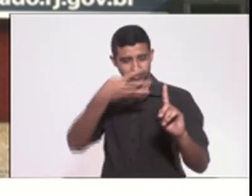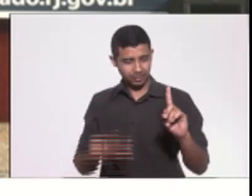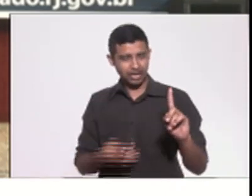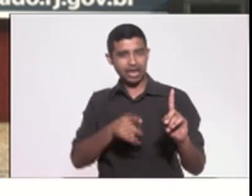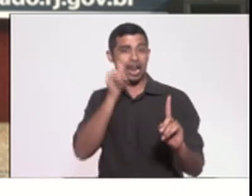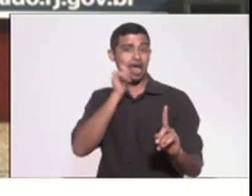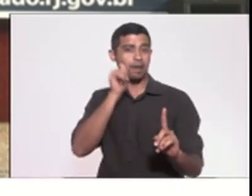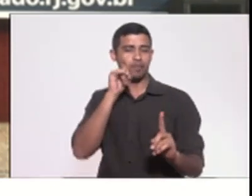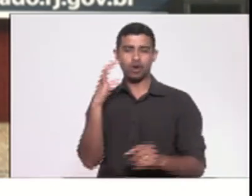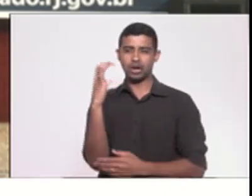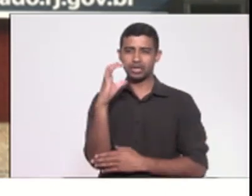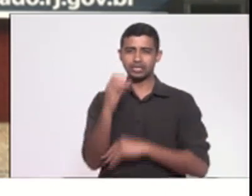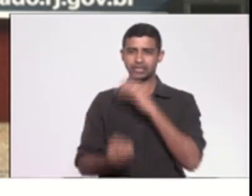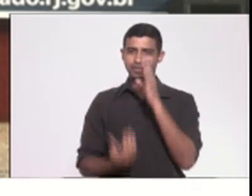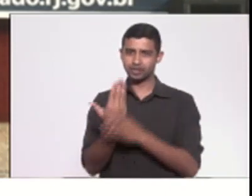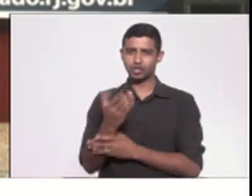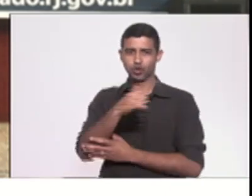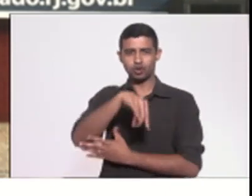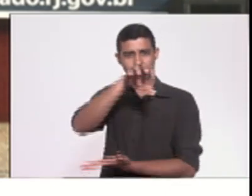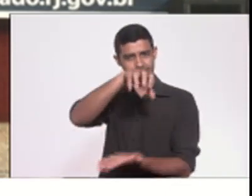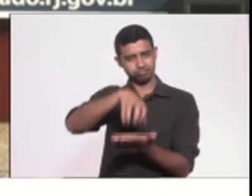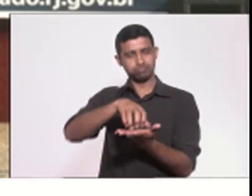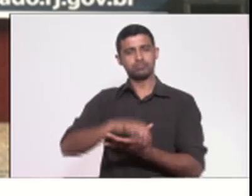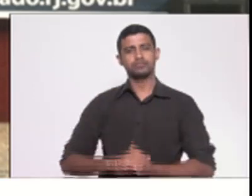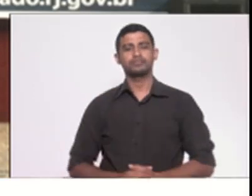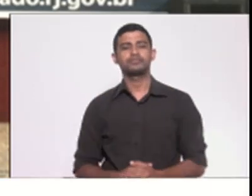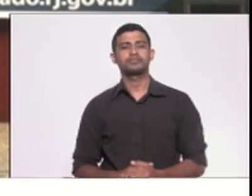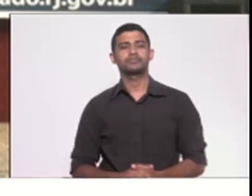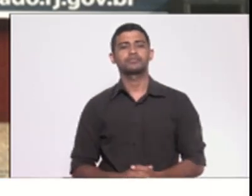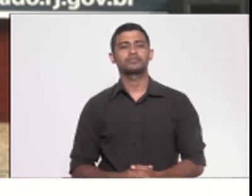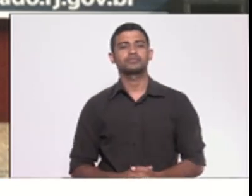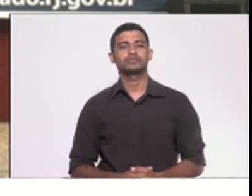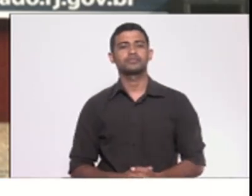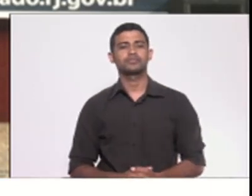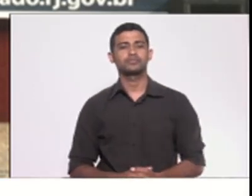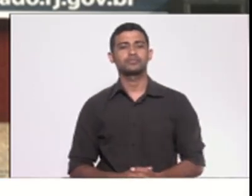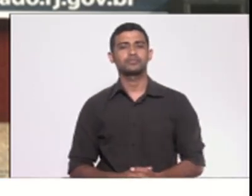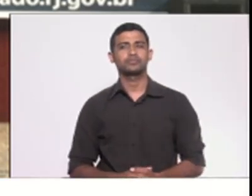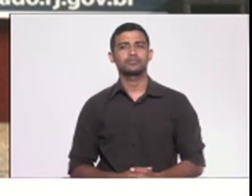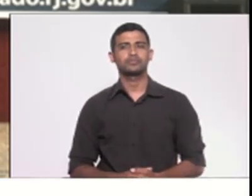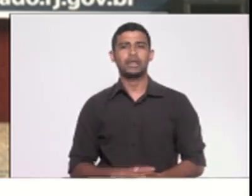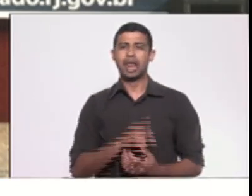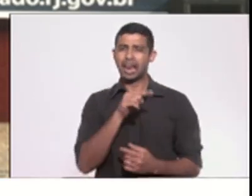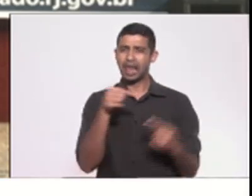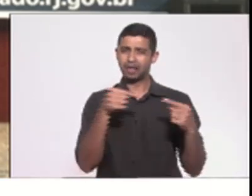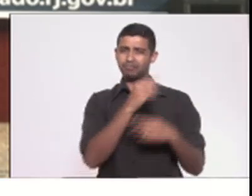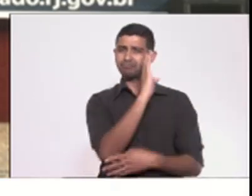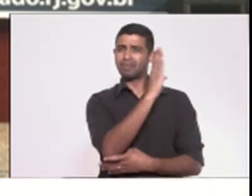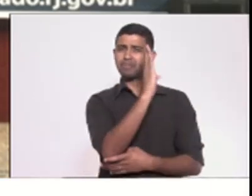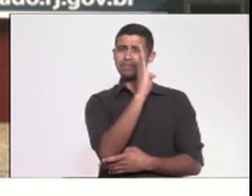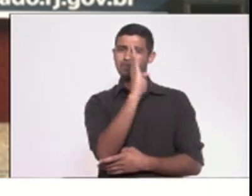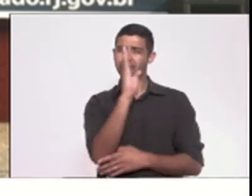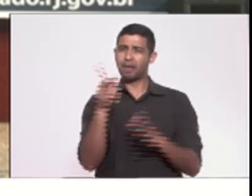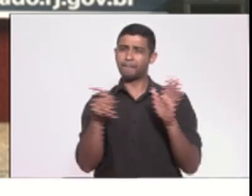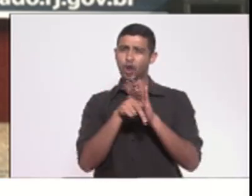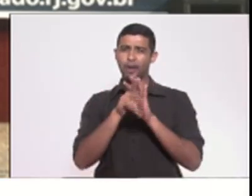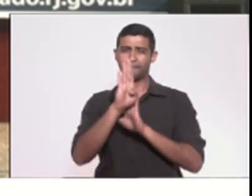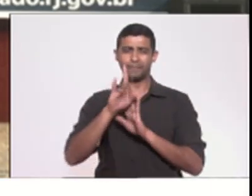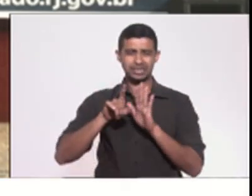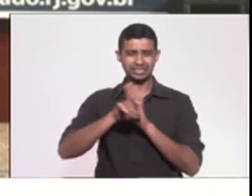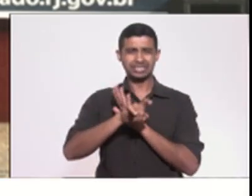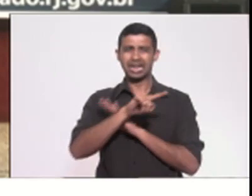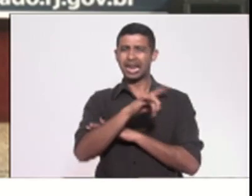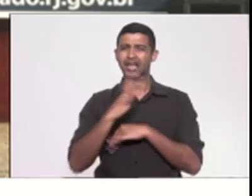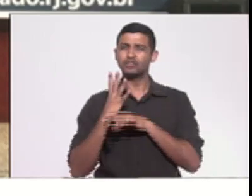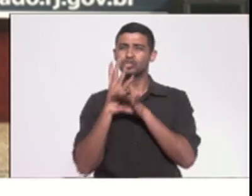que meio que fundou a nossa unidade. E ele é uma grande biblioteca de bactérias, a gente tem lá